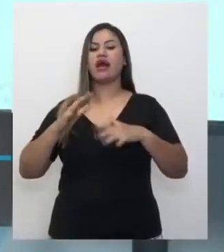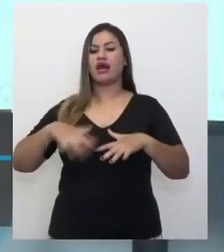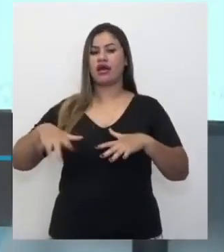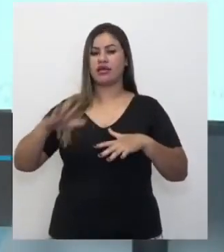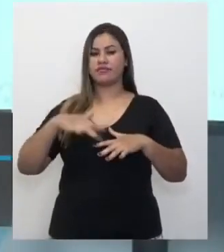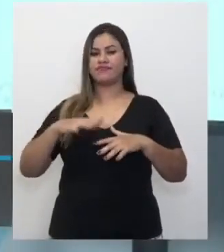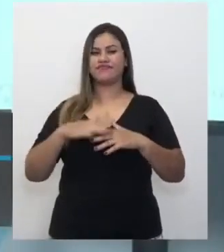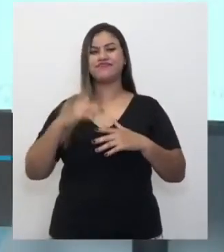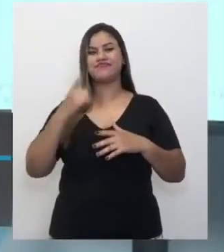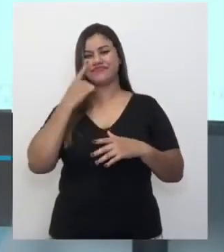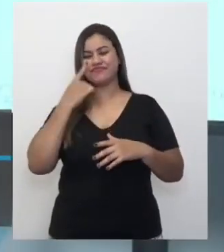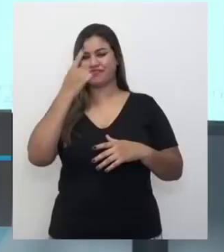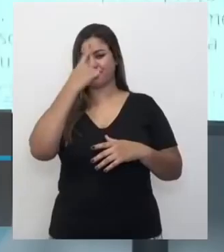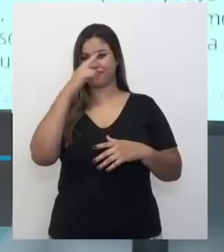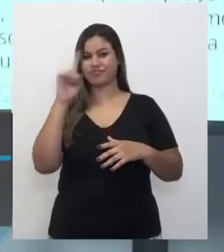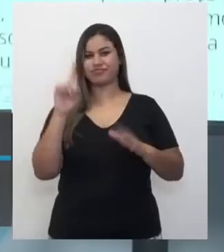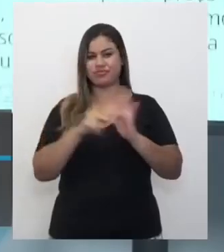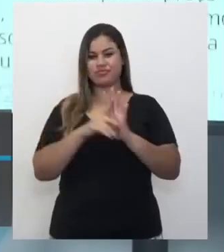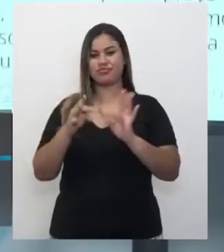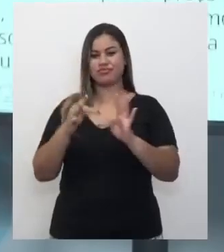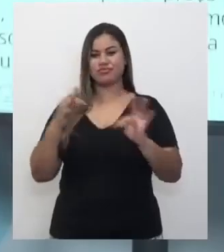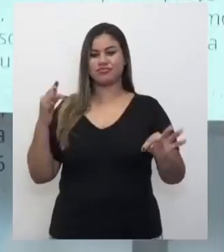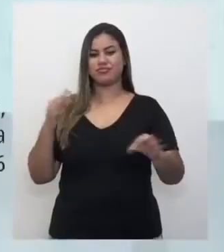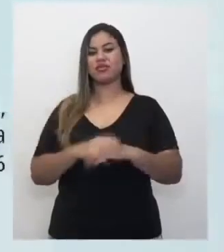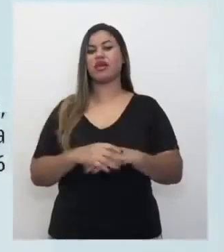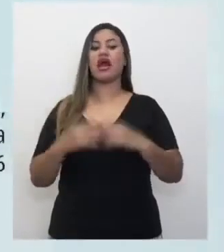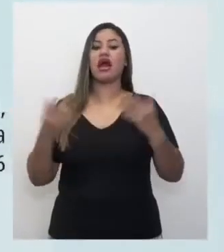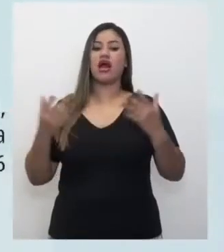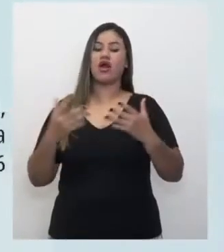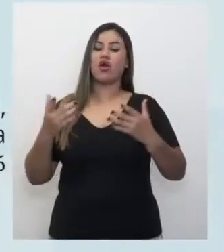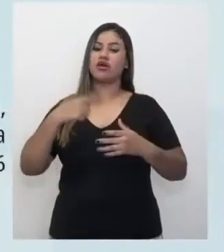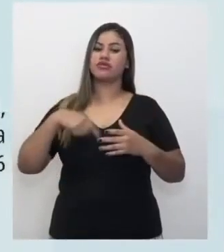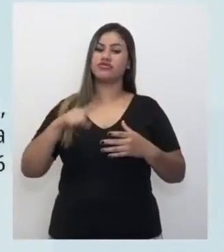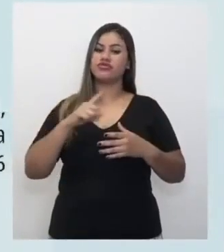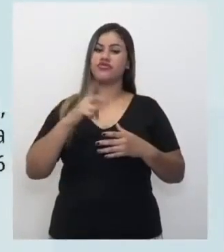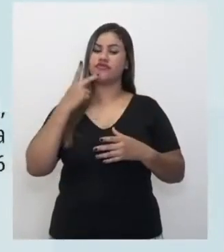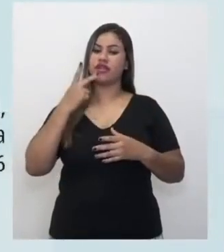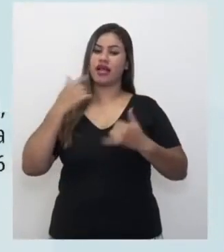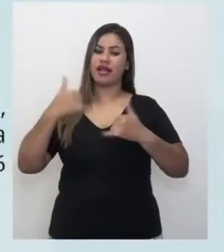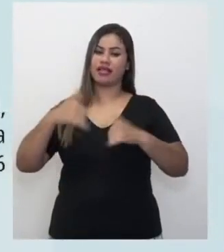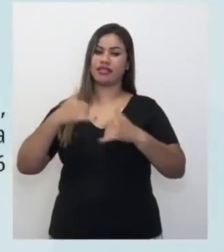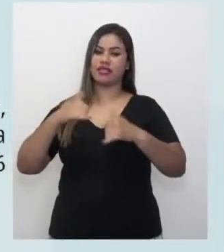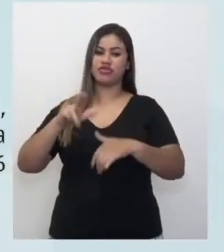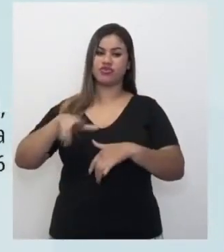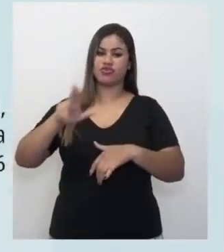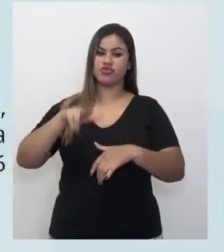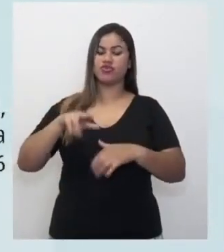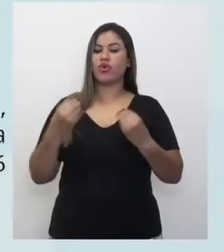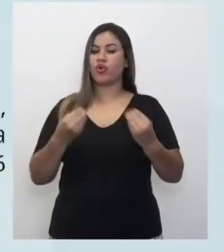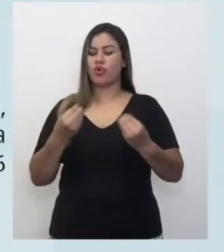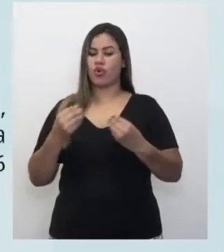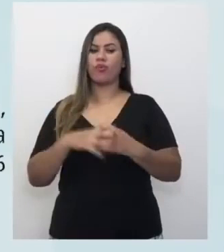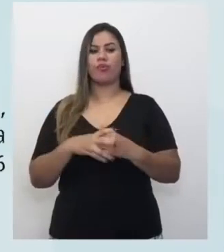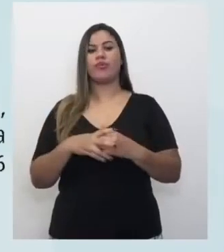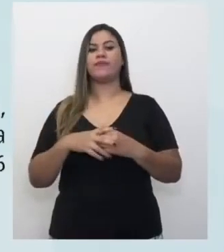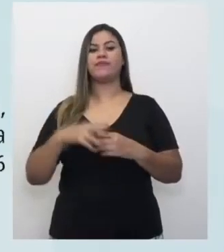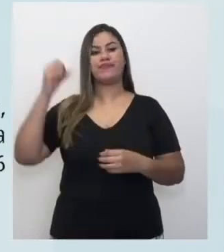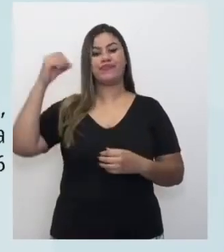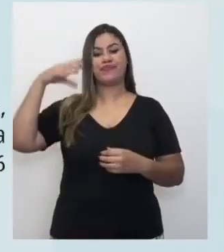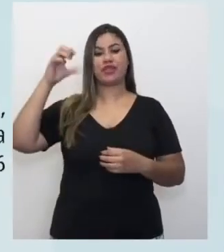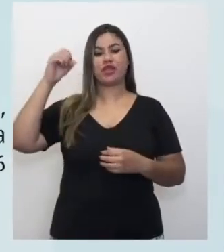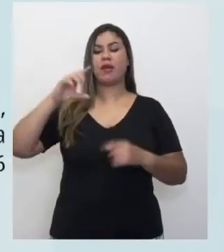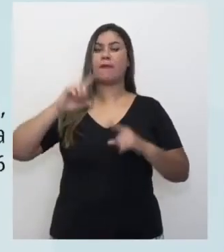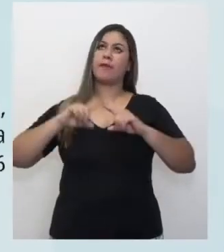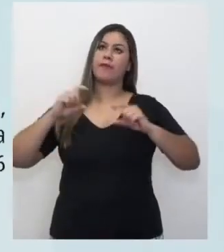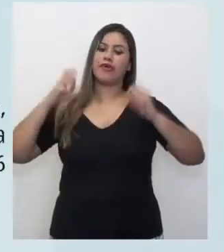aplicação, que também vai ser na física. Vamos. Agora a gente vai falar sobre consumo de energia elétrica. No caso aqui a gente vai falar de uma lâmpada, mas poderia ser de